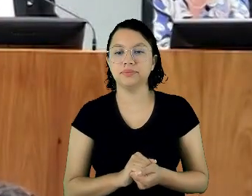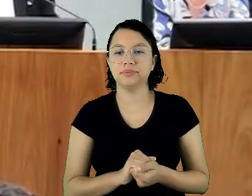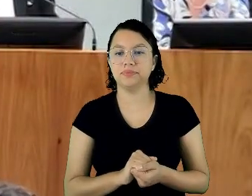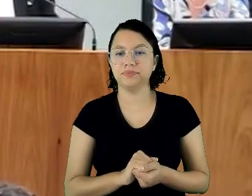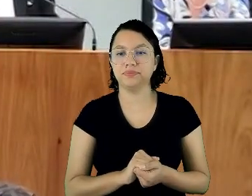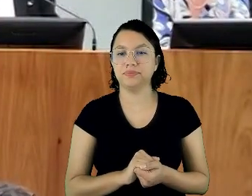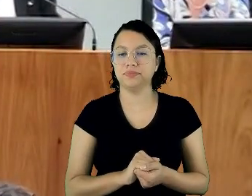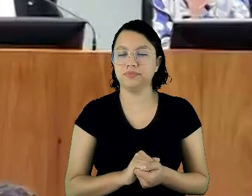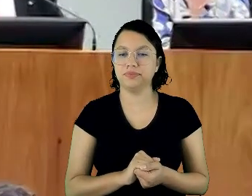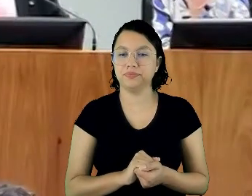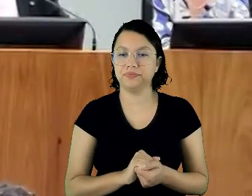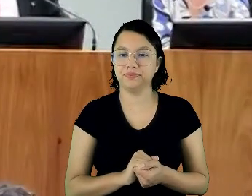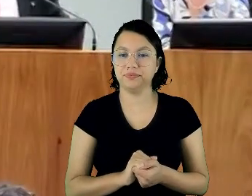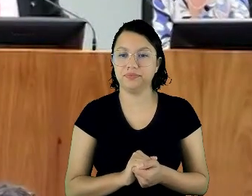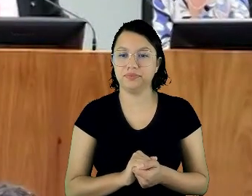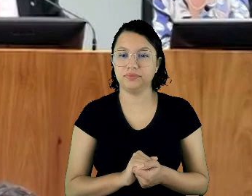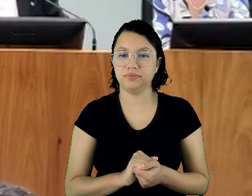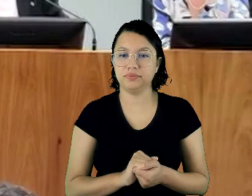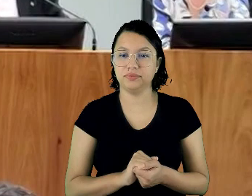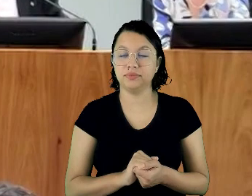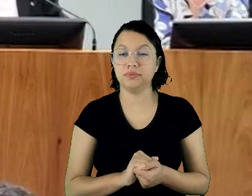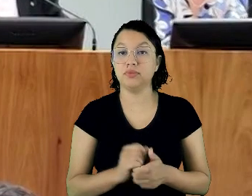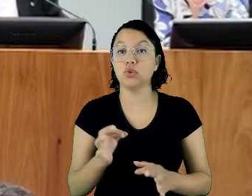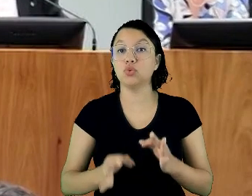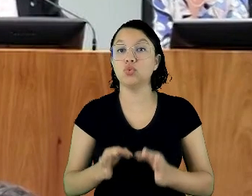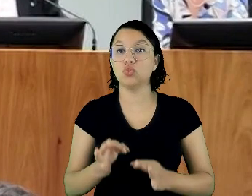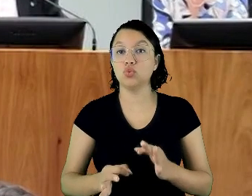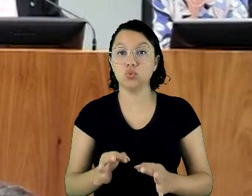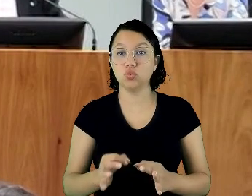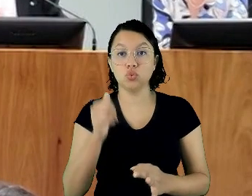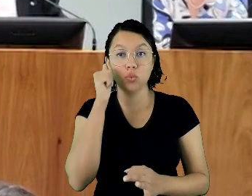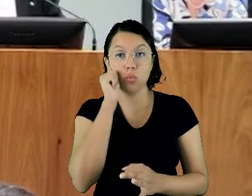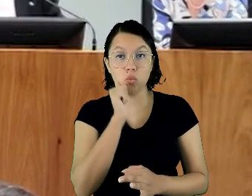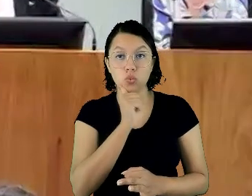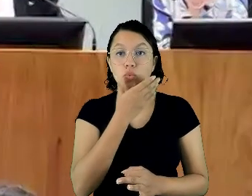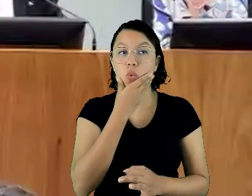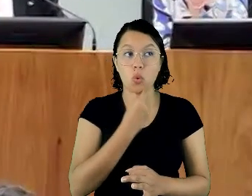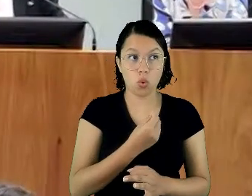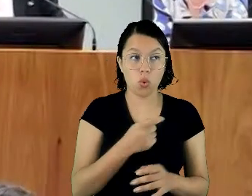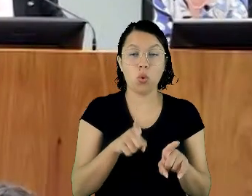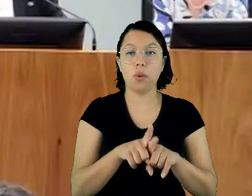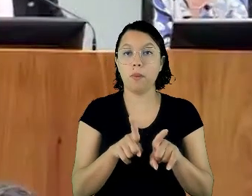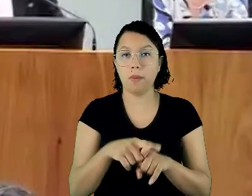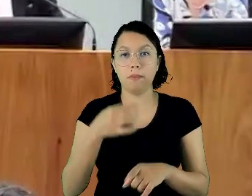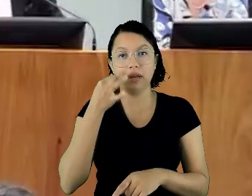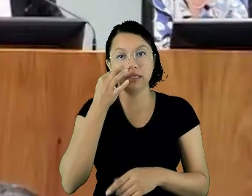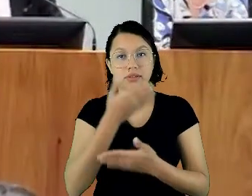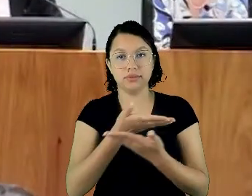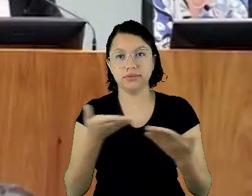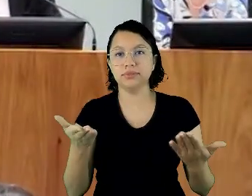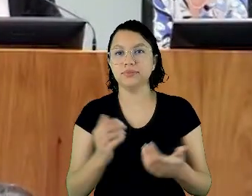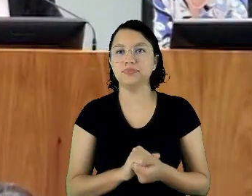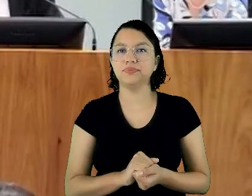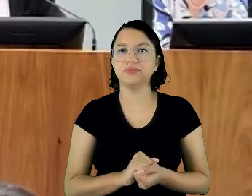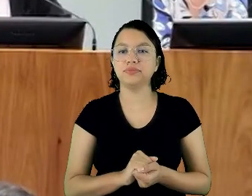Morimoto, e as juízas e juízes federais presentes também.